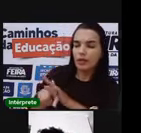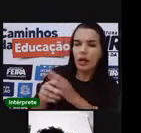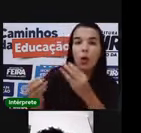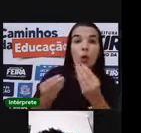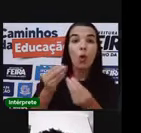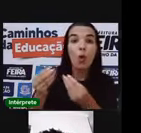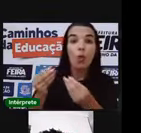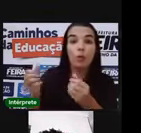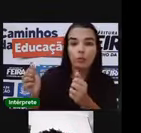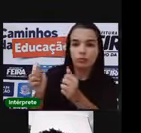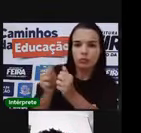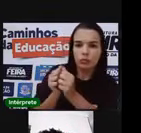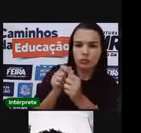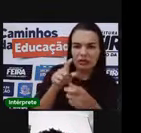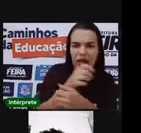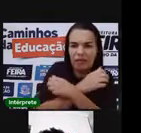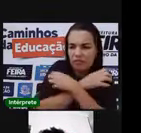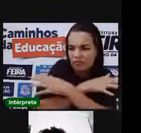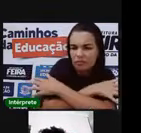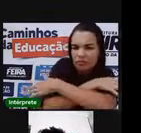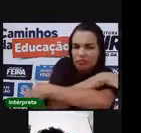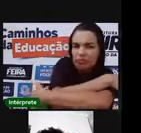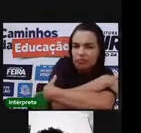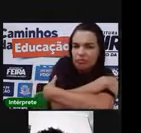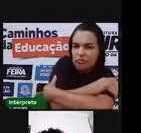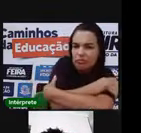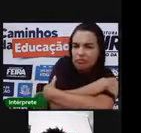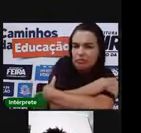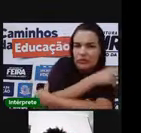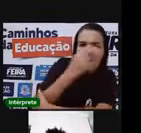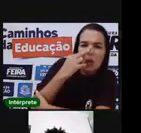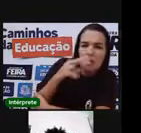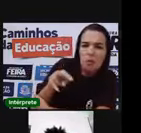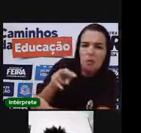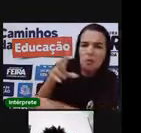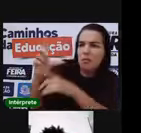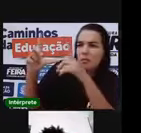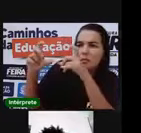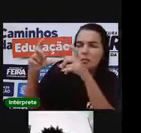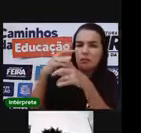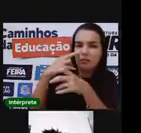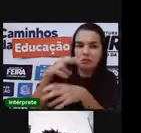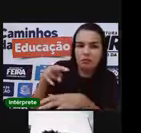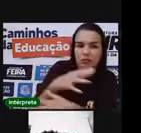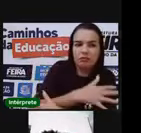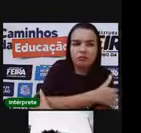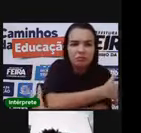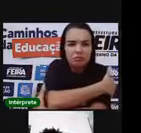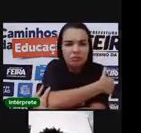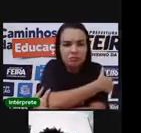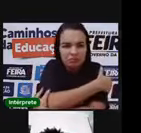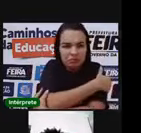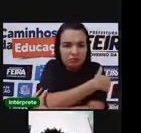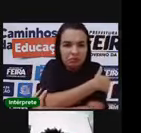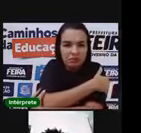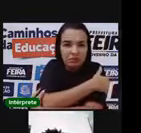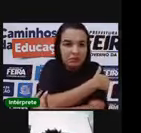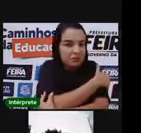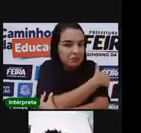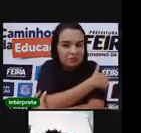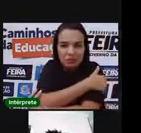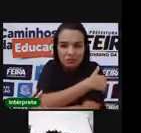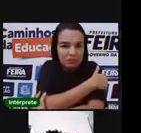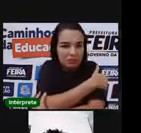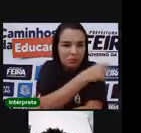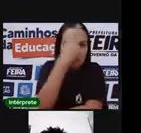essa imagem? Olha aí, essas duas figuras aí, eles estão se abraçando, cada um